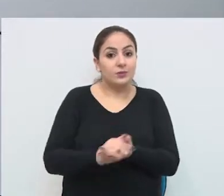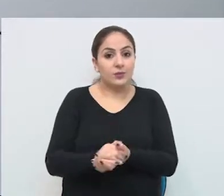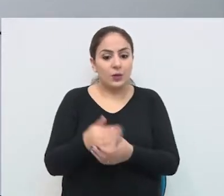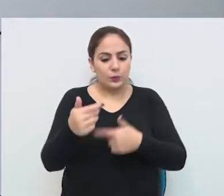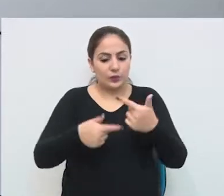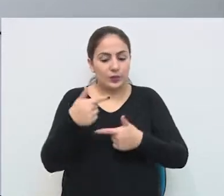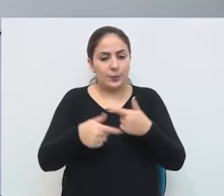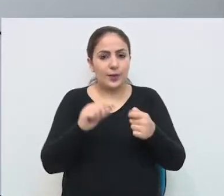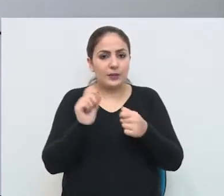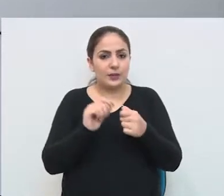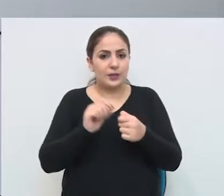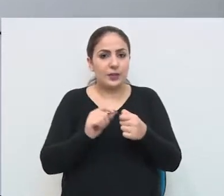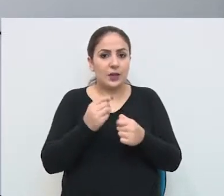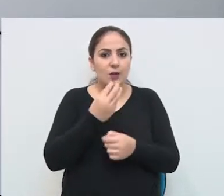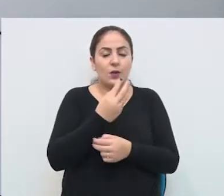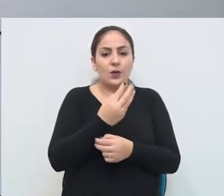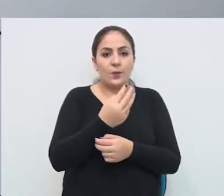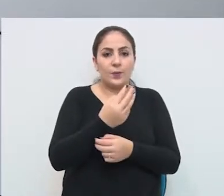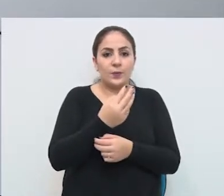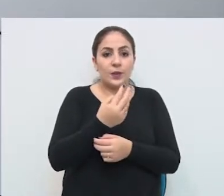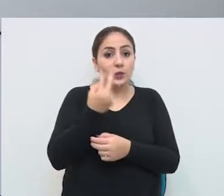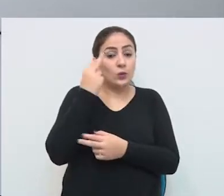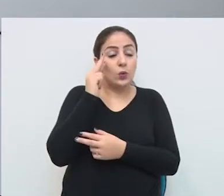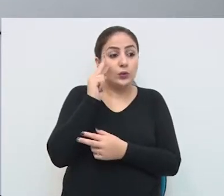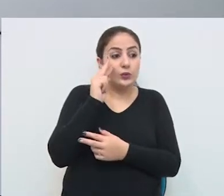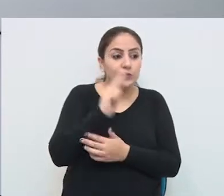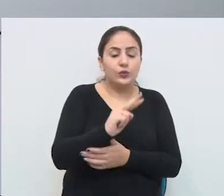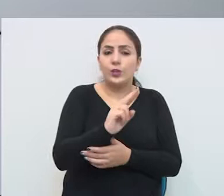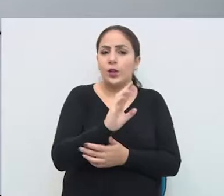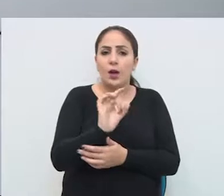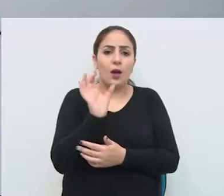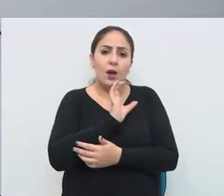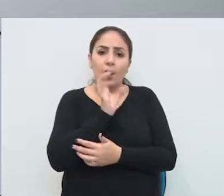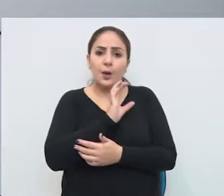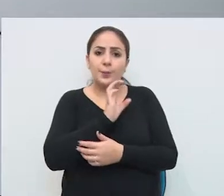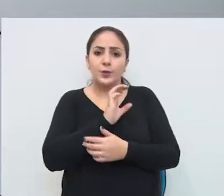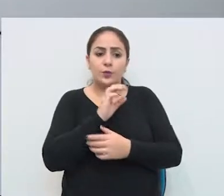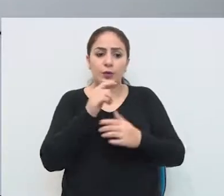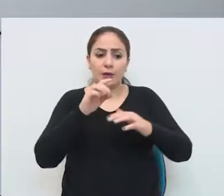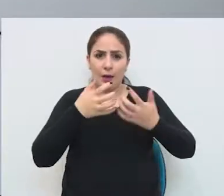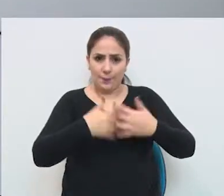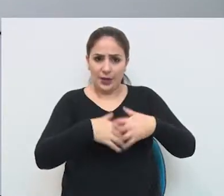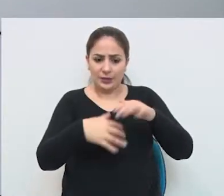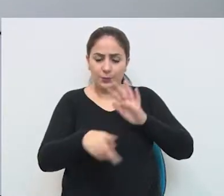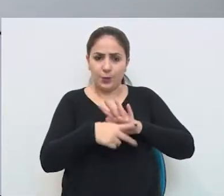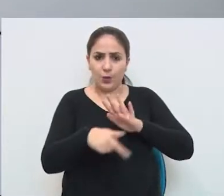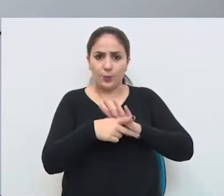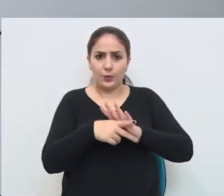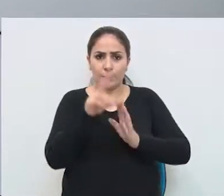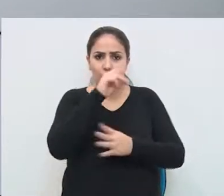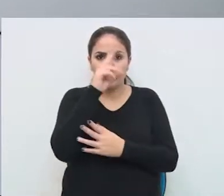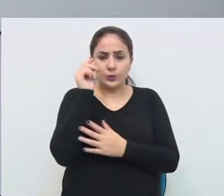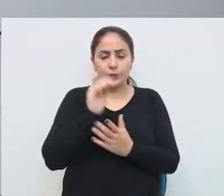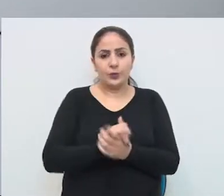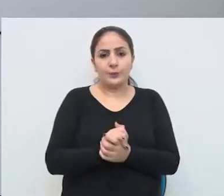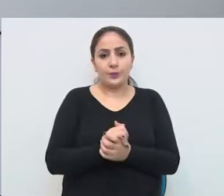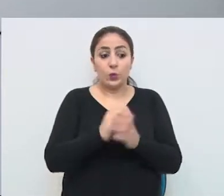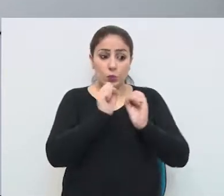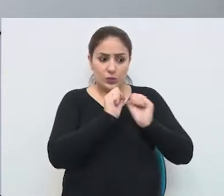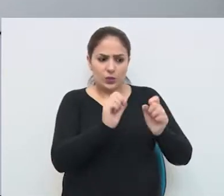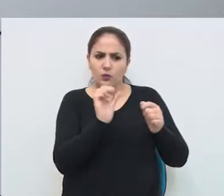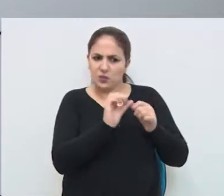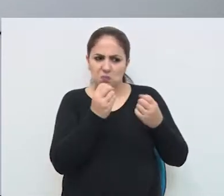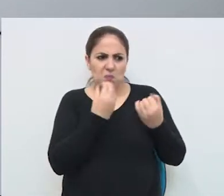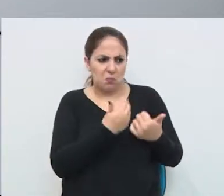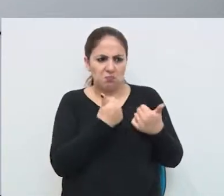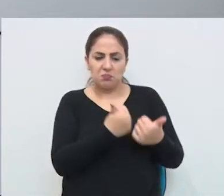E é um trabalho que levará talvez 48 horas das máquinas da prefeitura. E o secretário estava fazendo de bom gosto, de